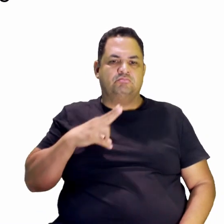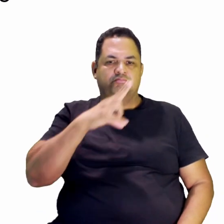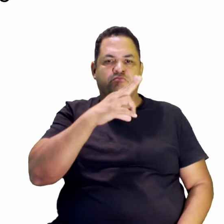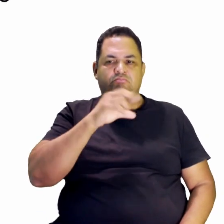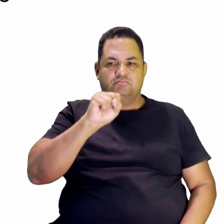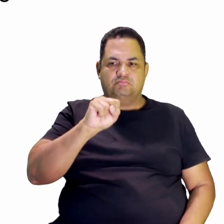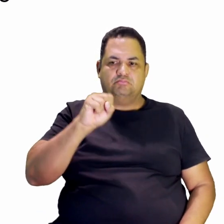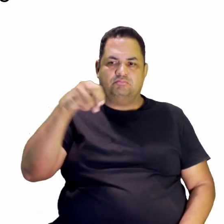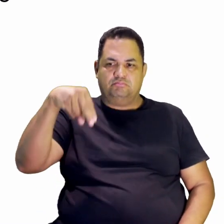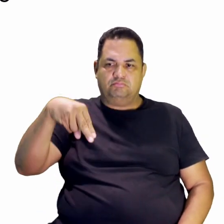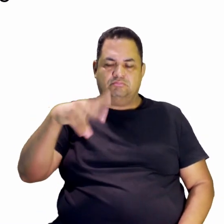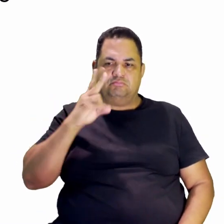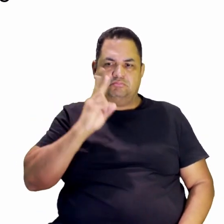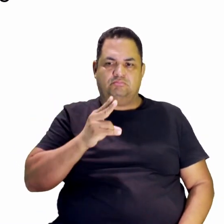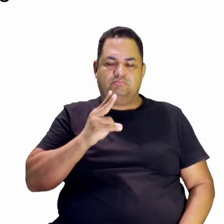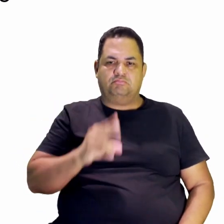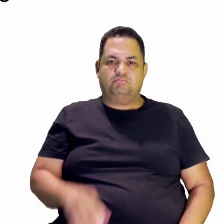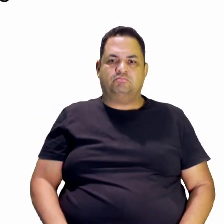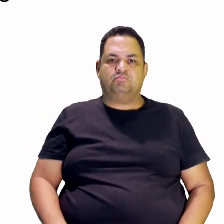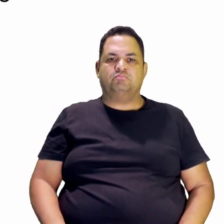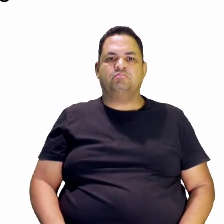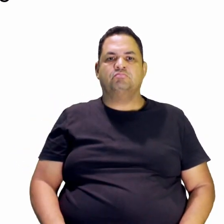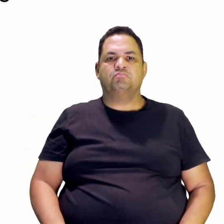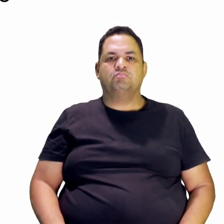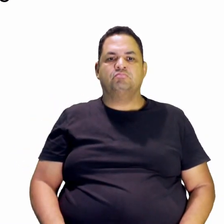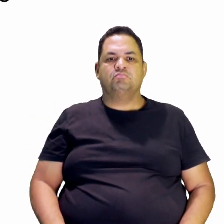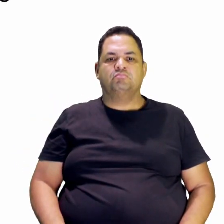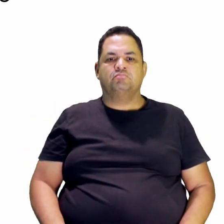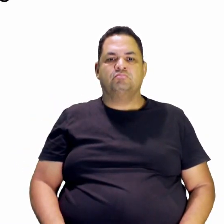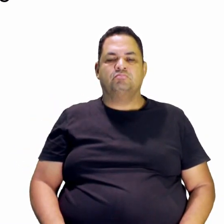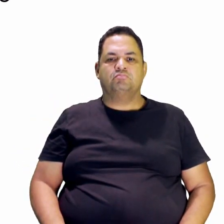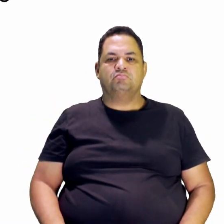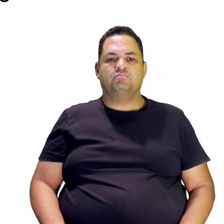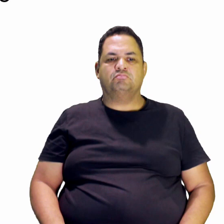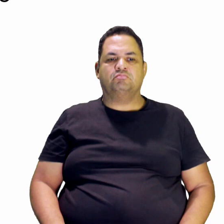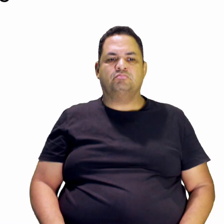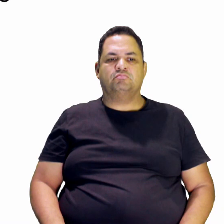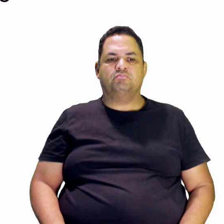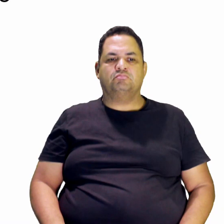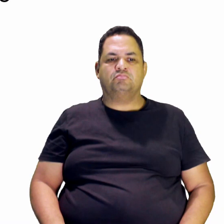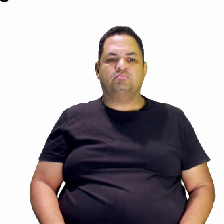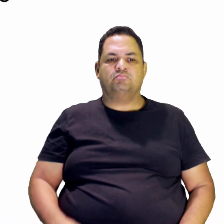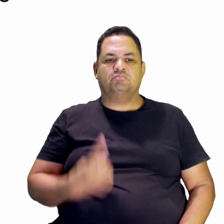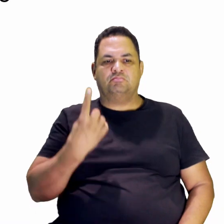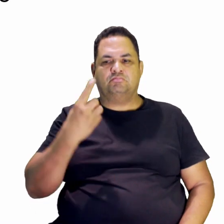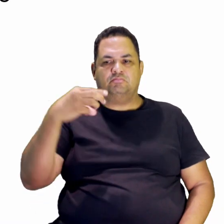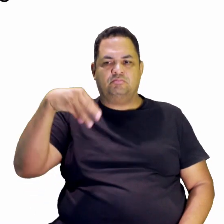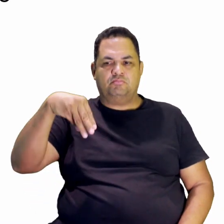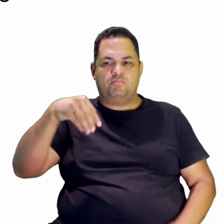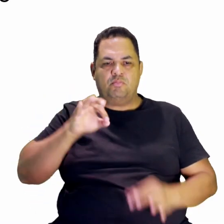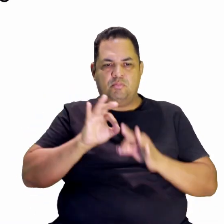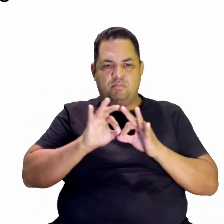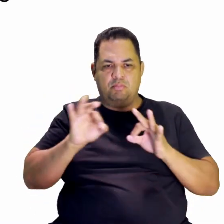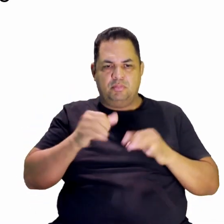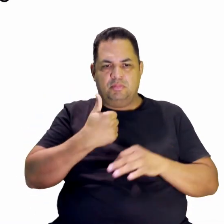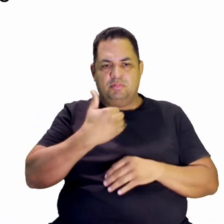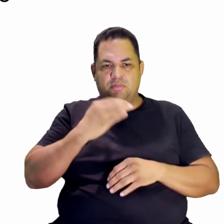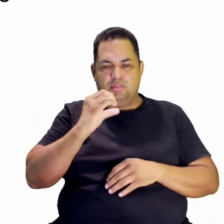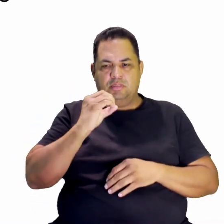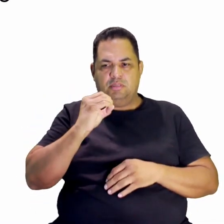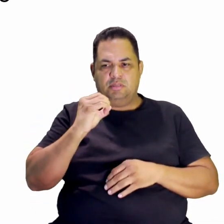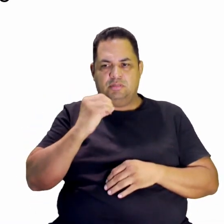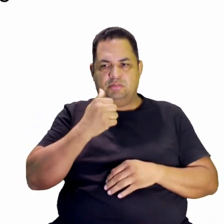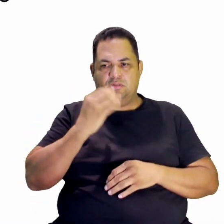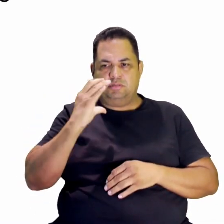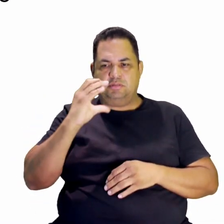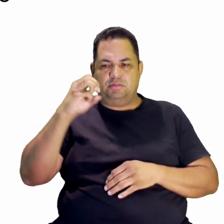N, que é o mesmo de 80 kg força, tá? 1 metro são 100 centímetros.